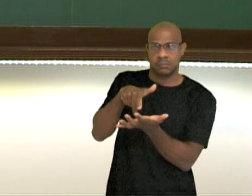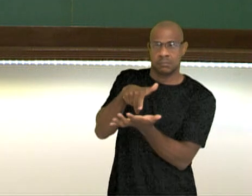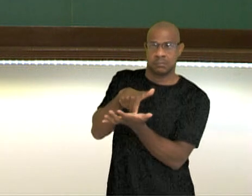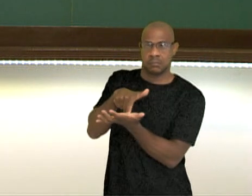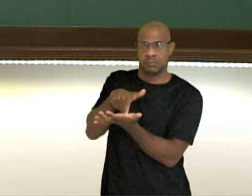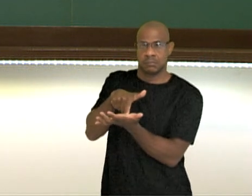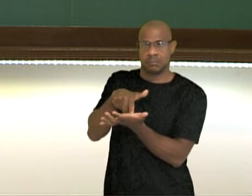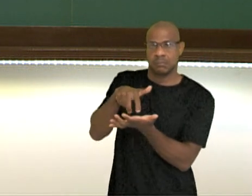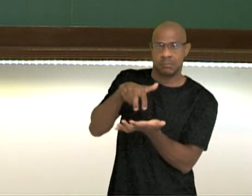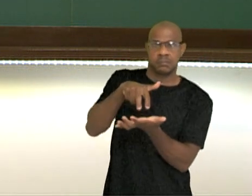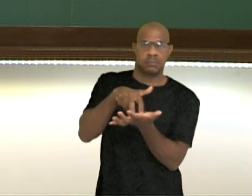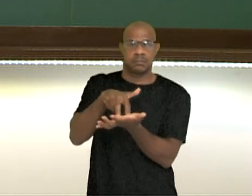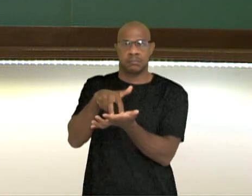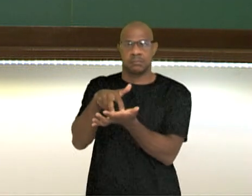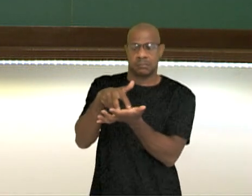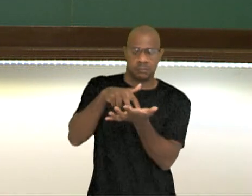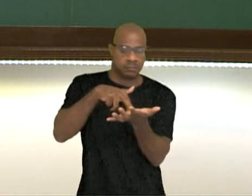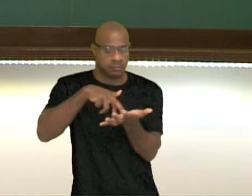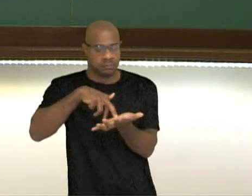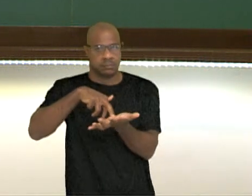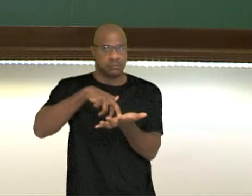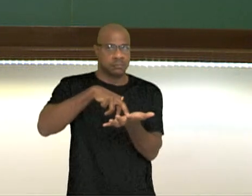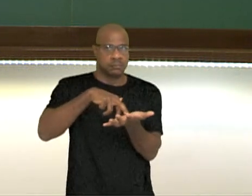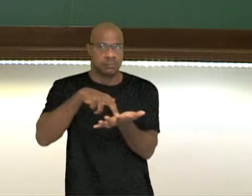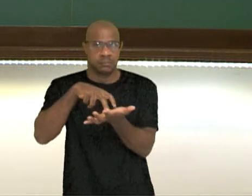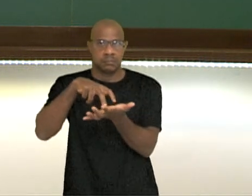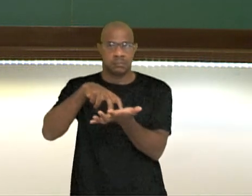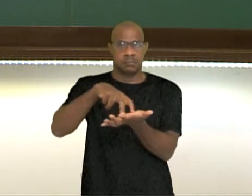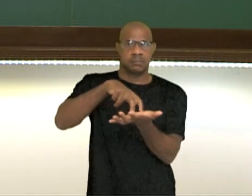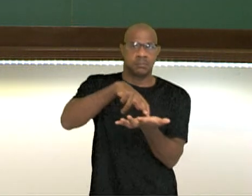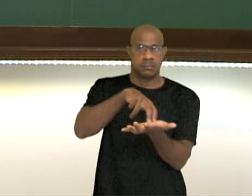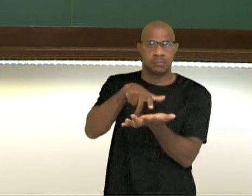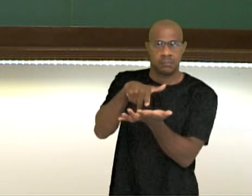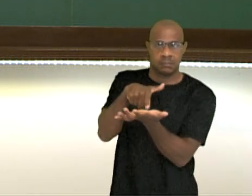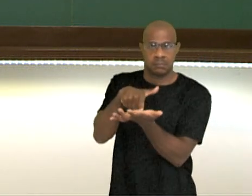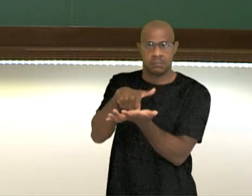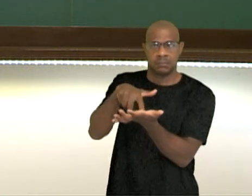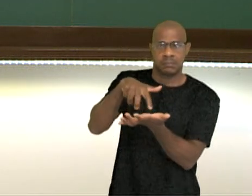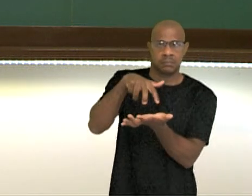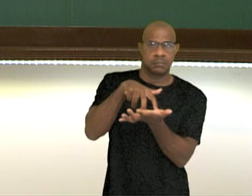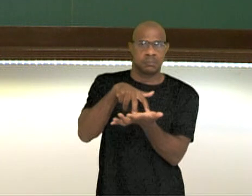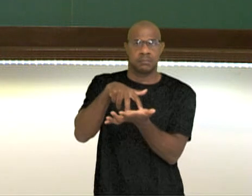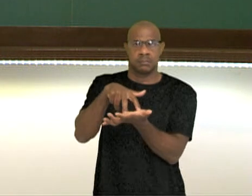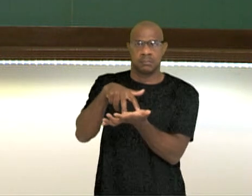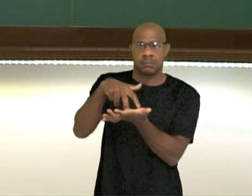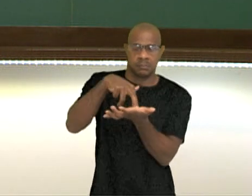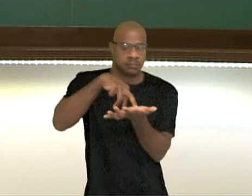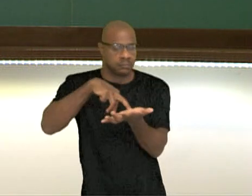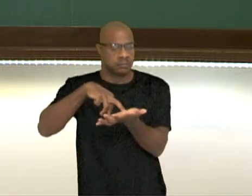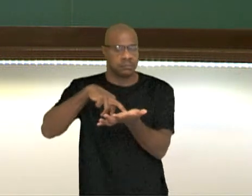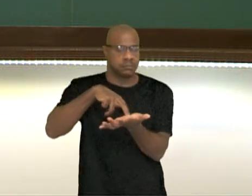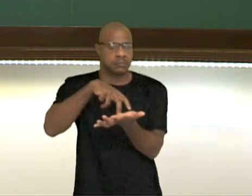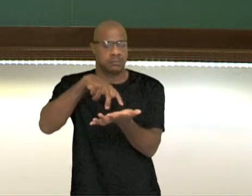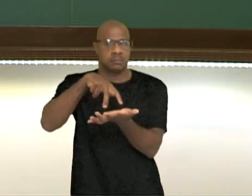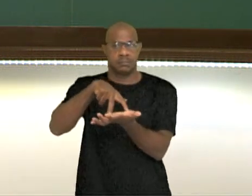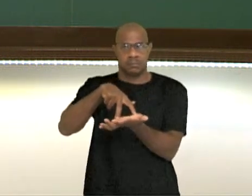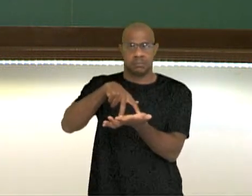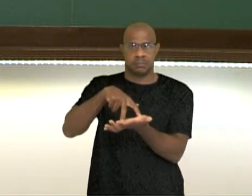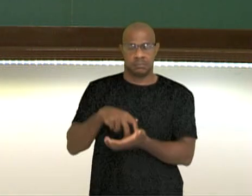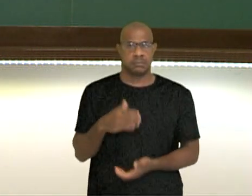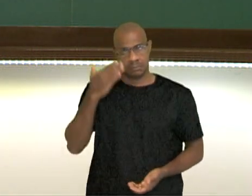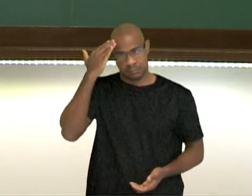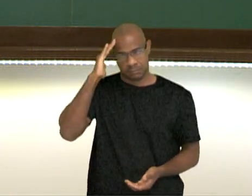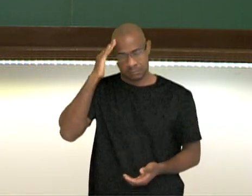direita, volto na base. Tranquilo os dois movimentos, né? Recuo para a esquerda, base, recuo para a direita. Vocês já